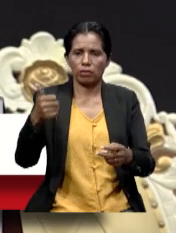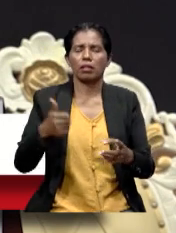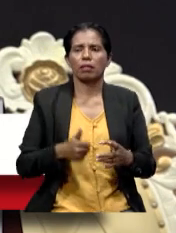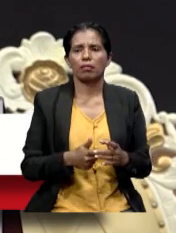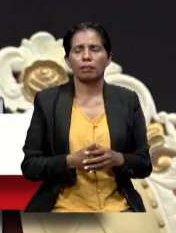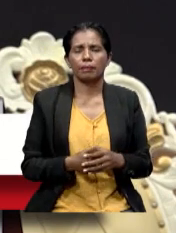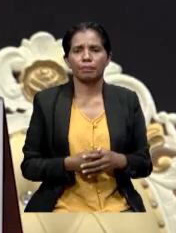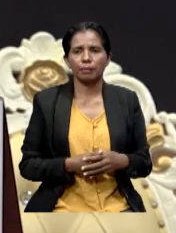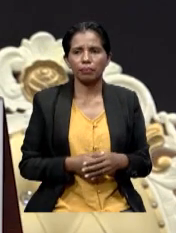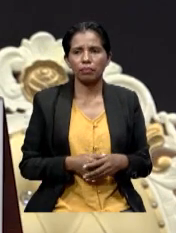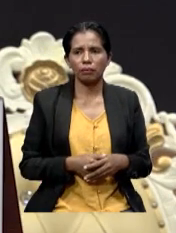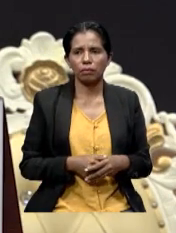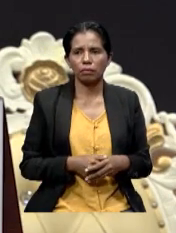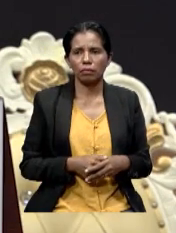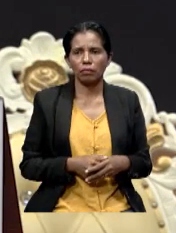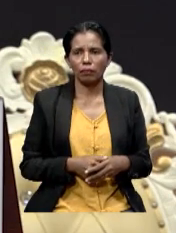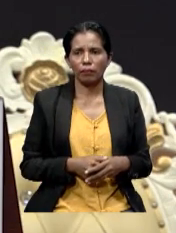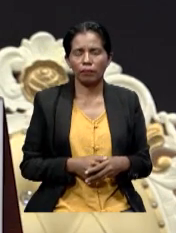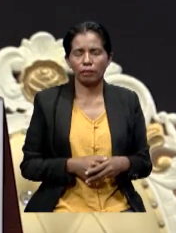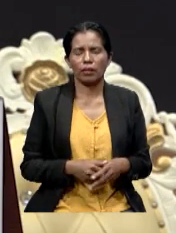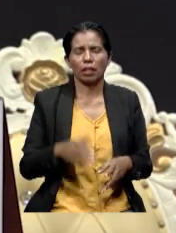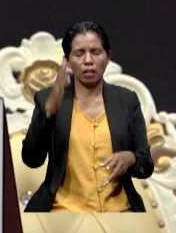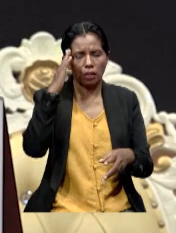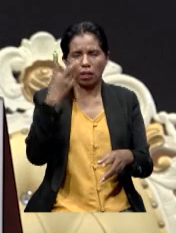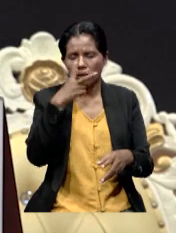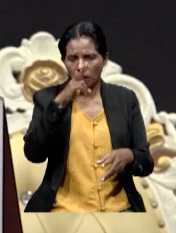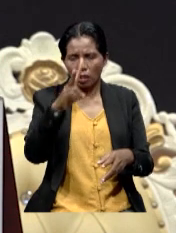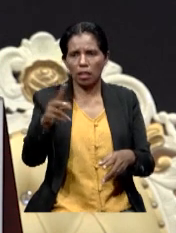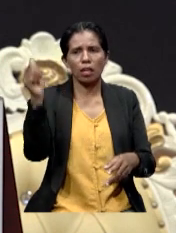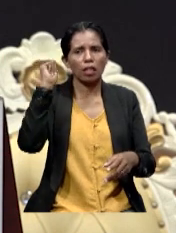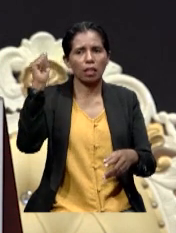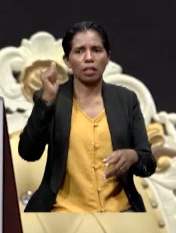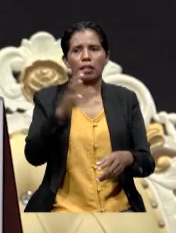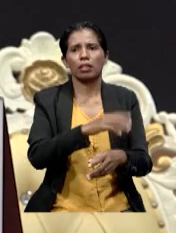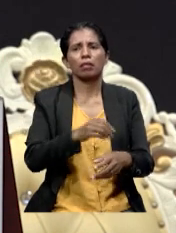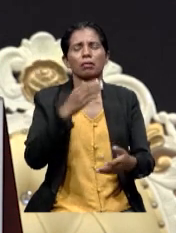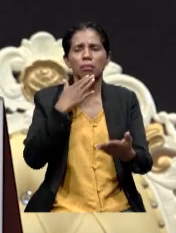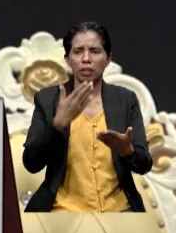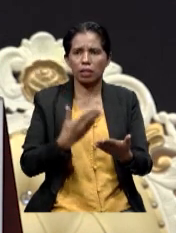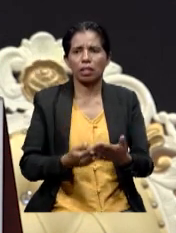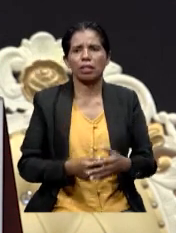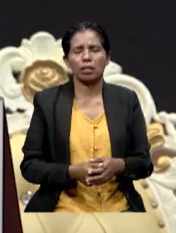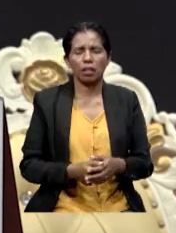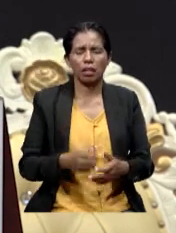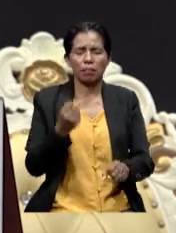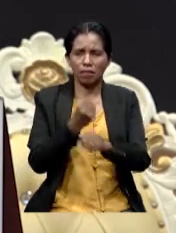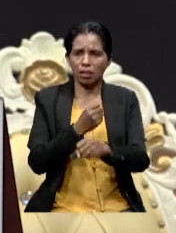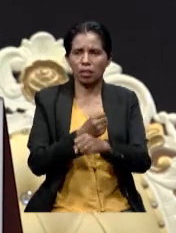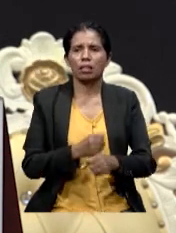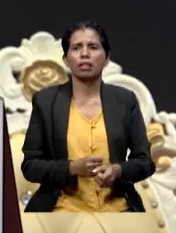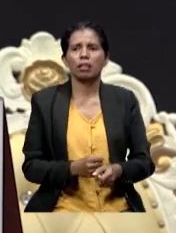sustentável. E duni, o gente de temos a tua campanha de BR Siva, Macaz,